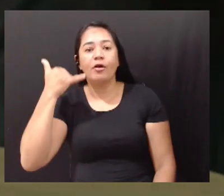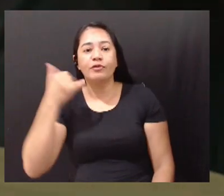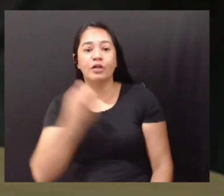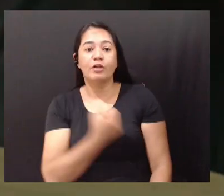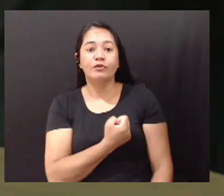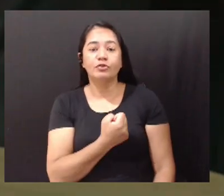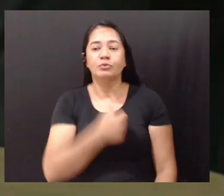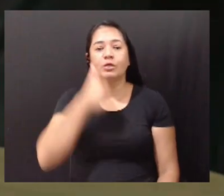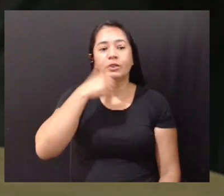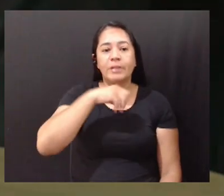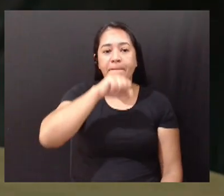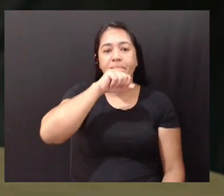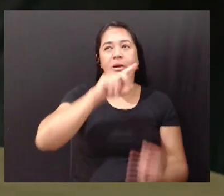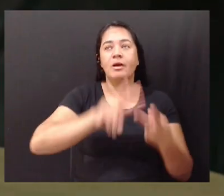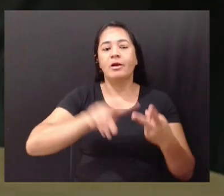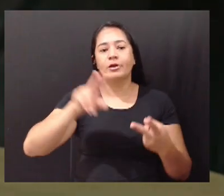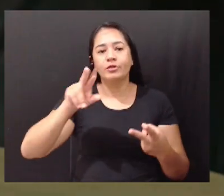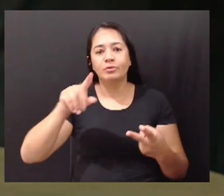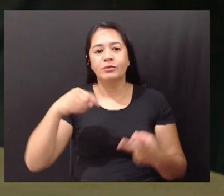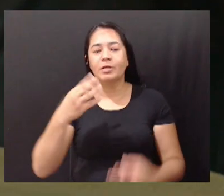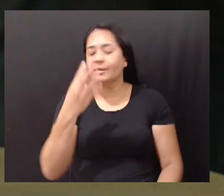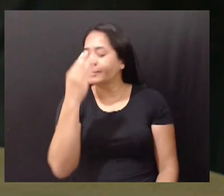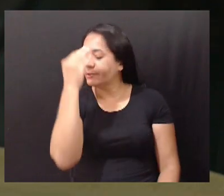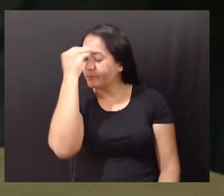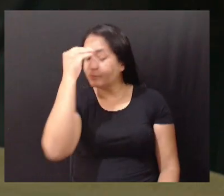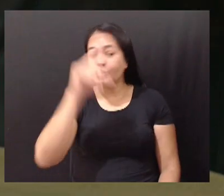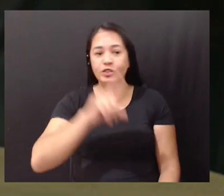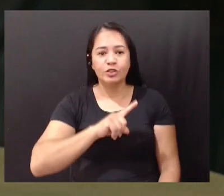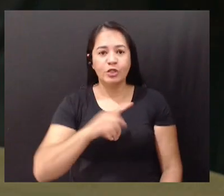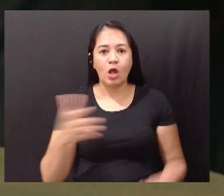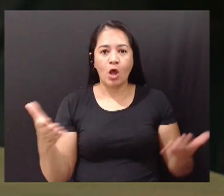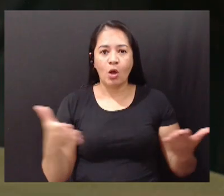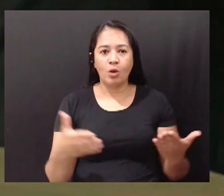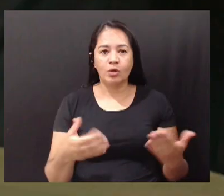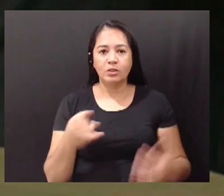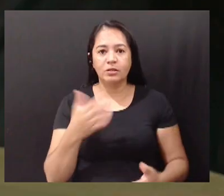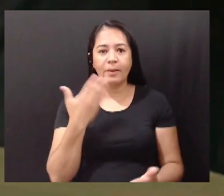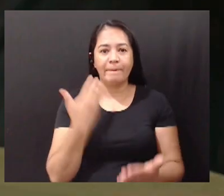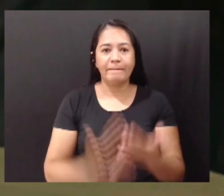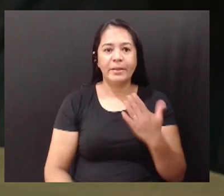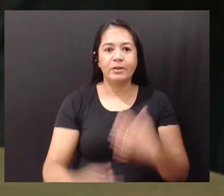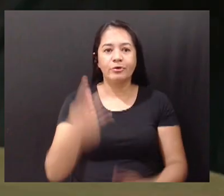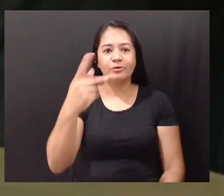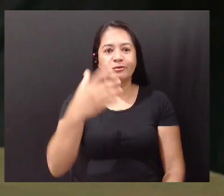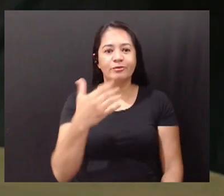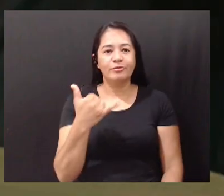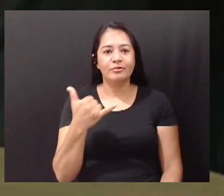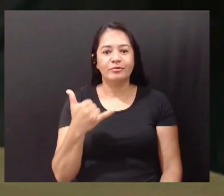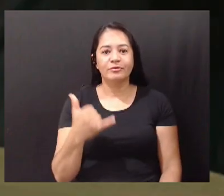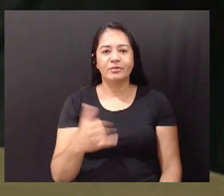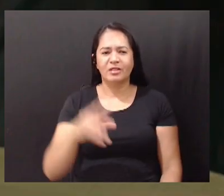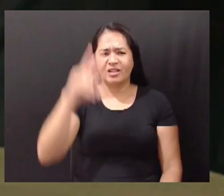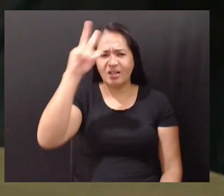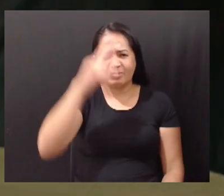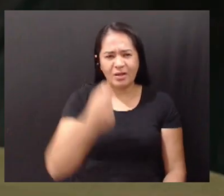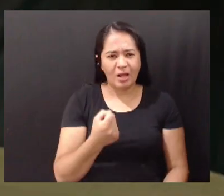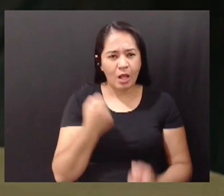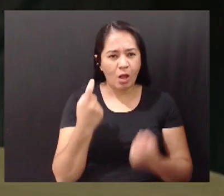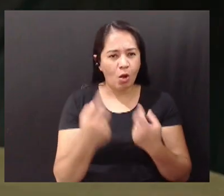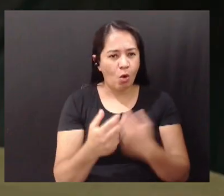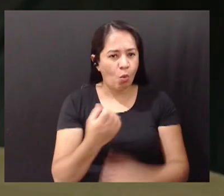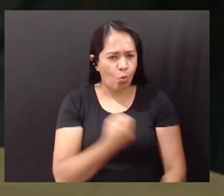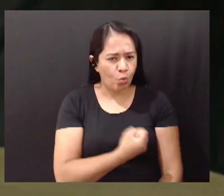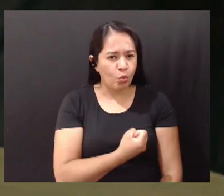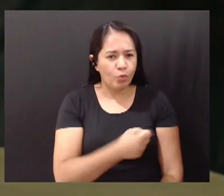números gravados na nossa mente. Hoje, se você perder seu celular, você vai lembrar de algum número? Você sabe o número do